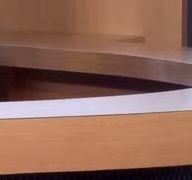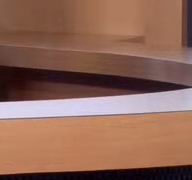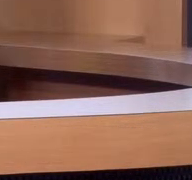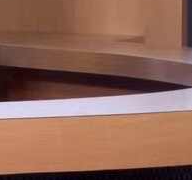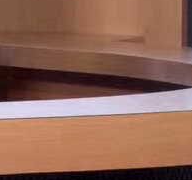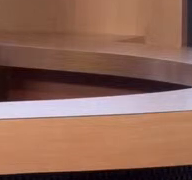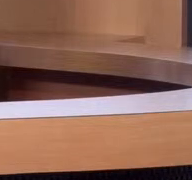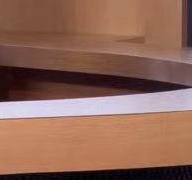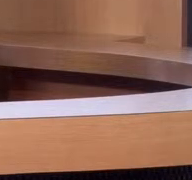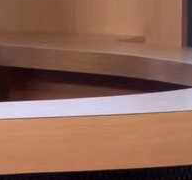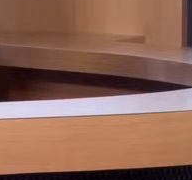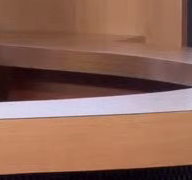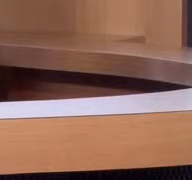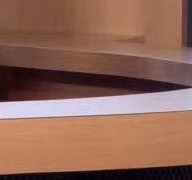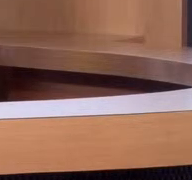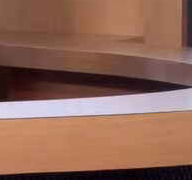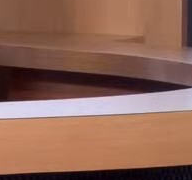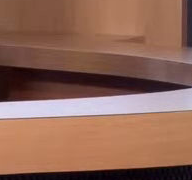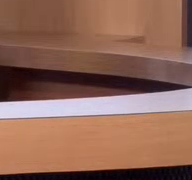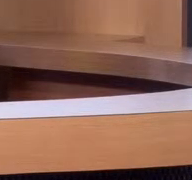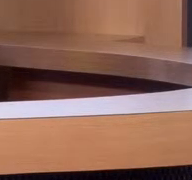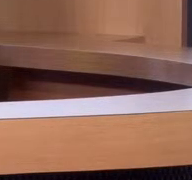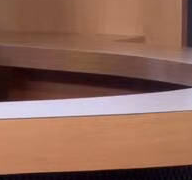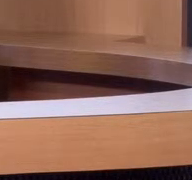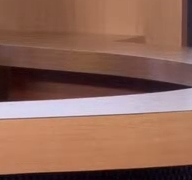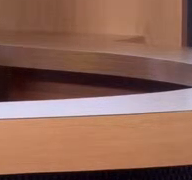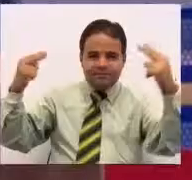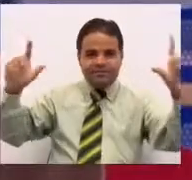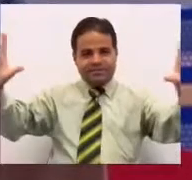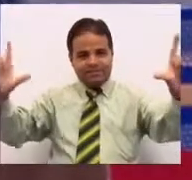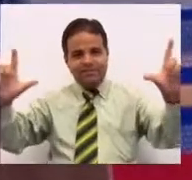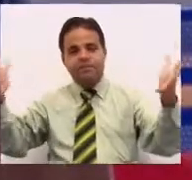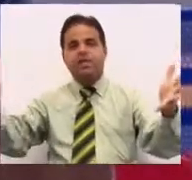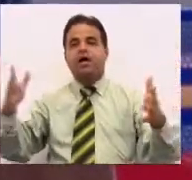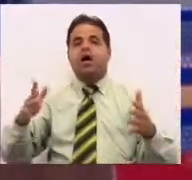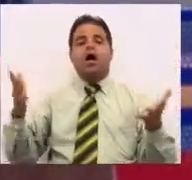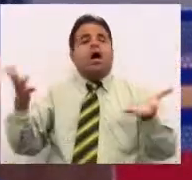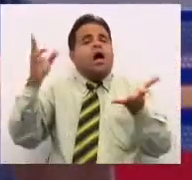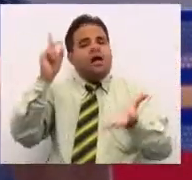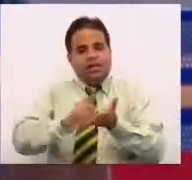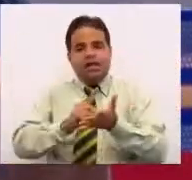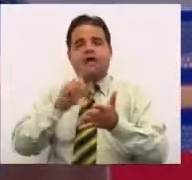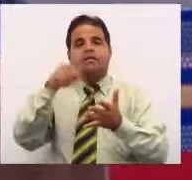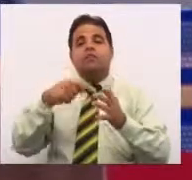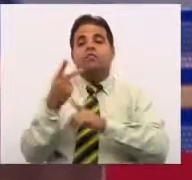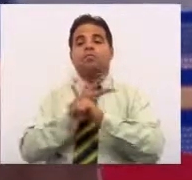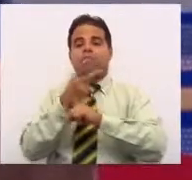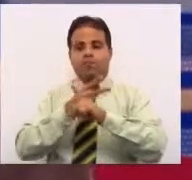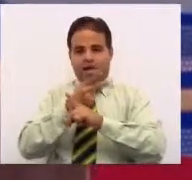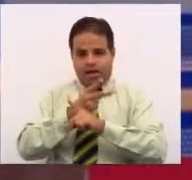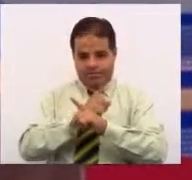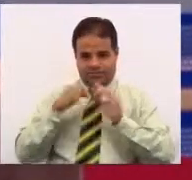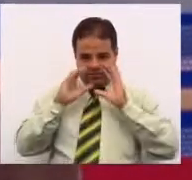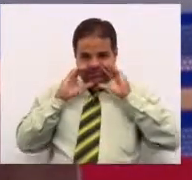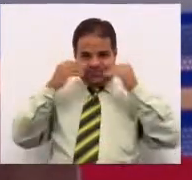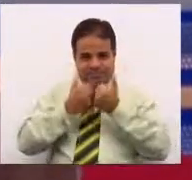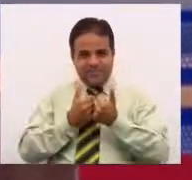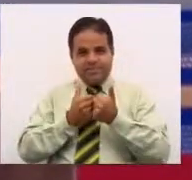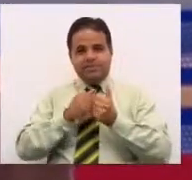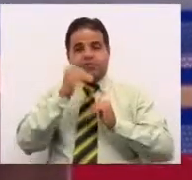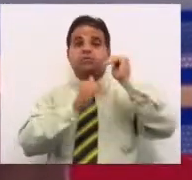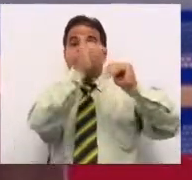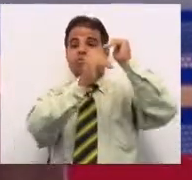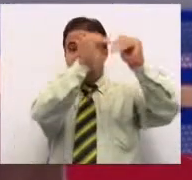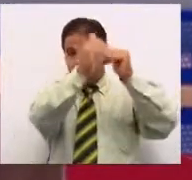vai direcionar o crescimento da cidade para os próximos anos. Na realidade, foi procurada a nossa Comissão de